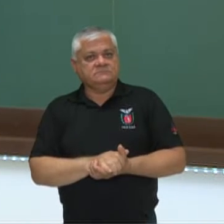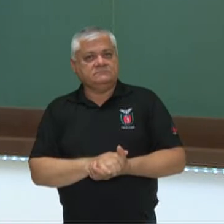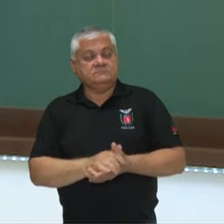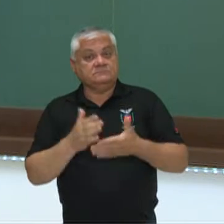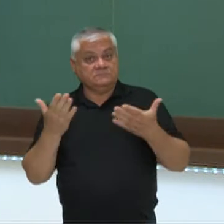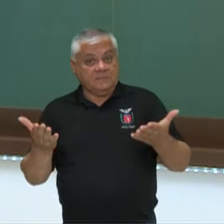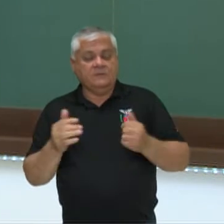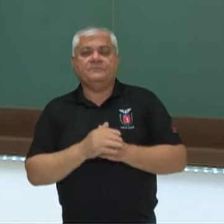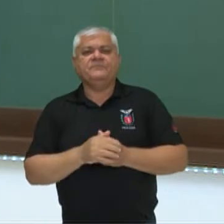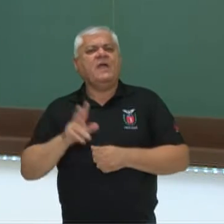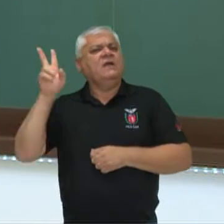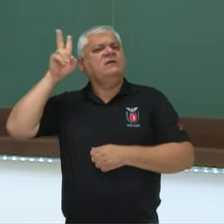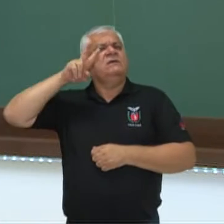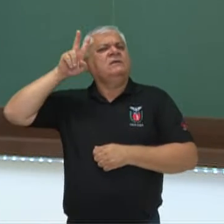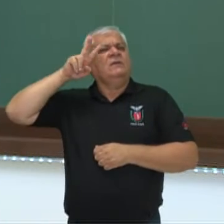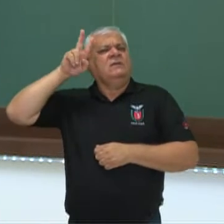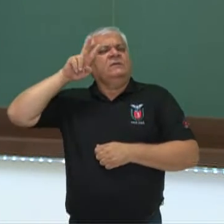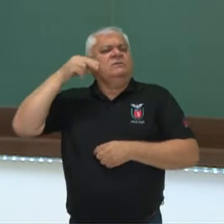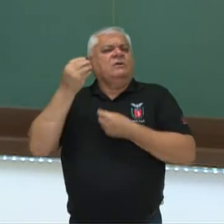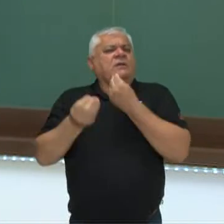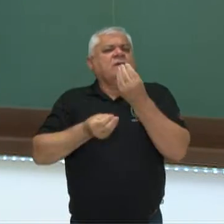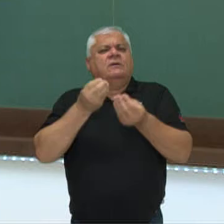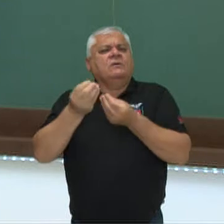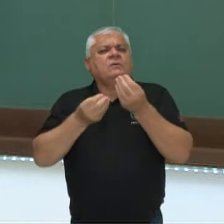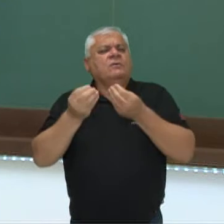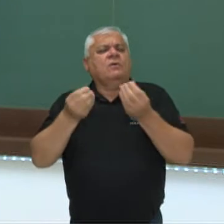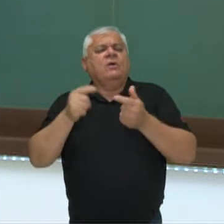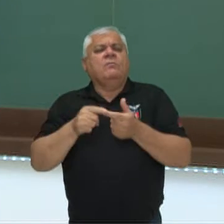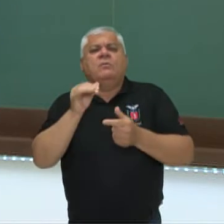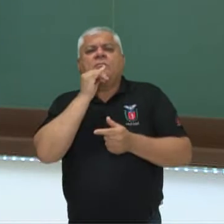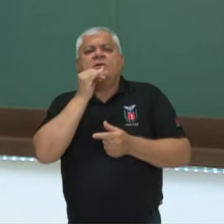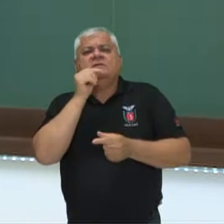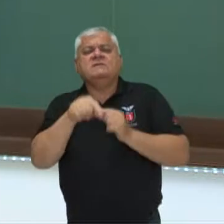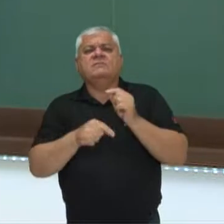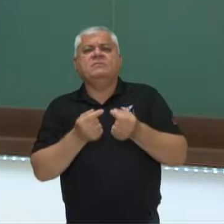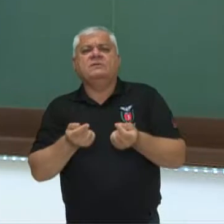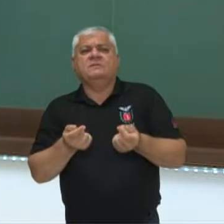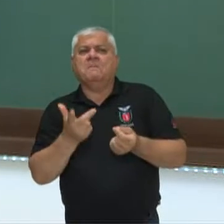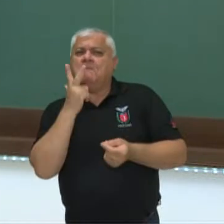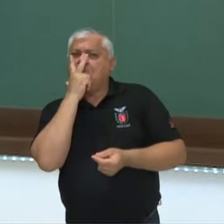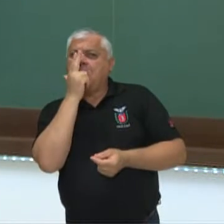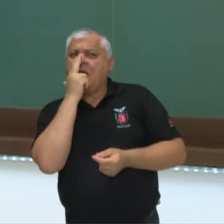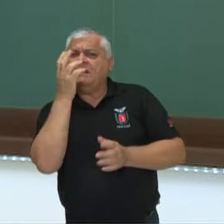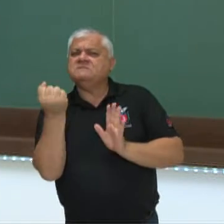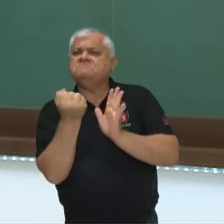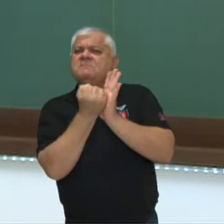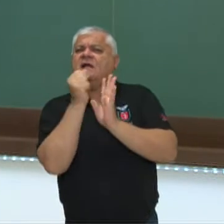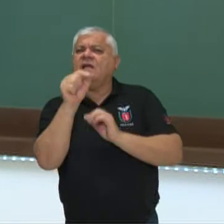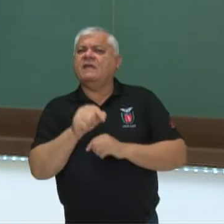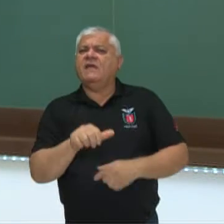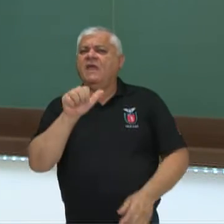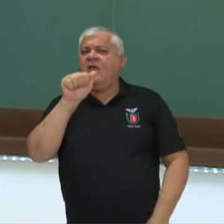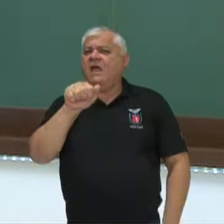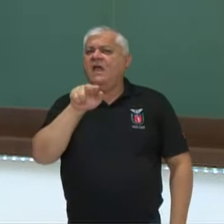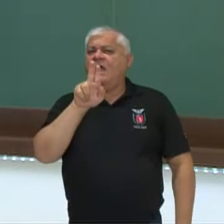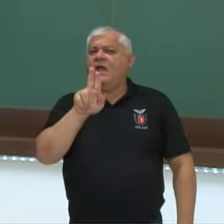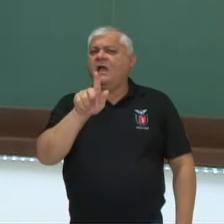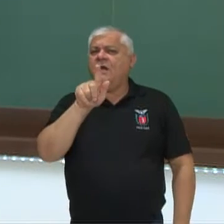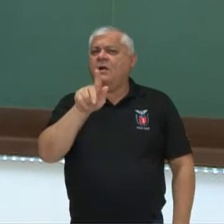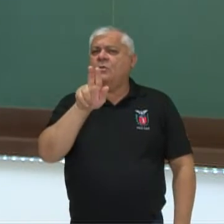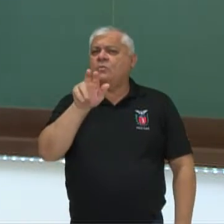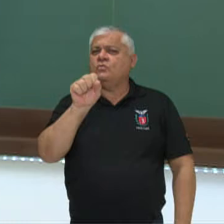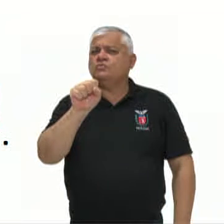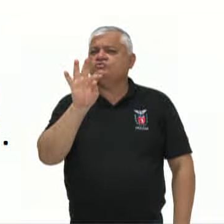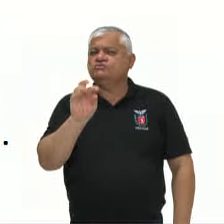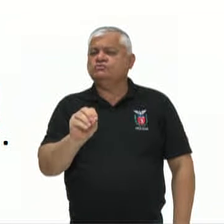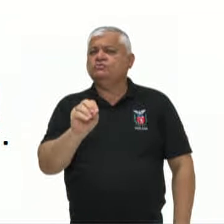de vista histórico, vamos então tentar compreender que figura ambígua e marcante e singular é essa, Augusto dos Anjos,